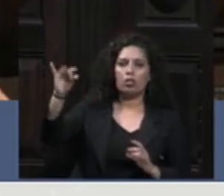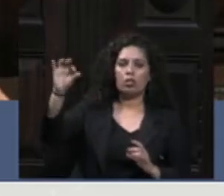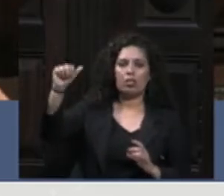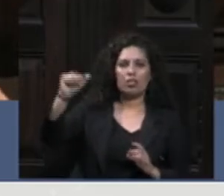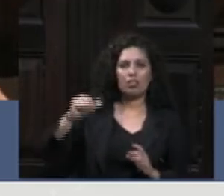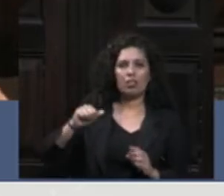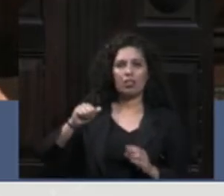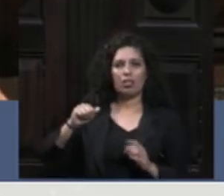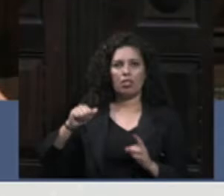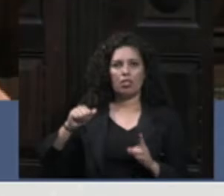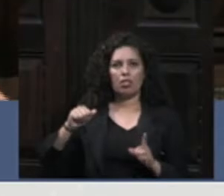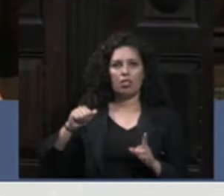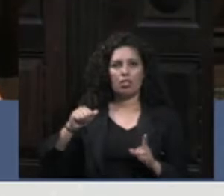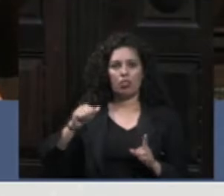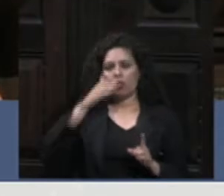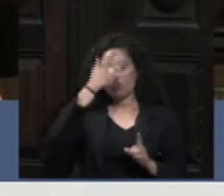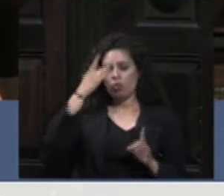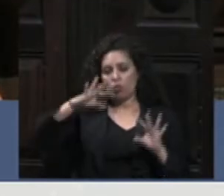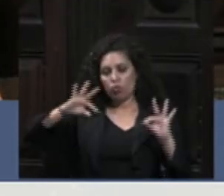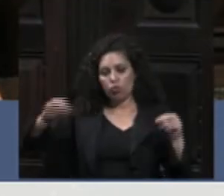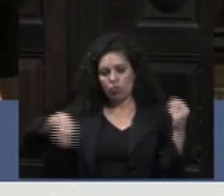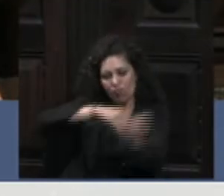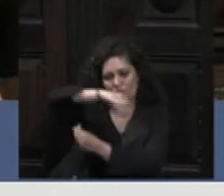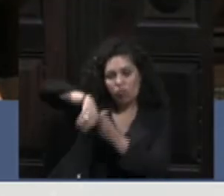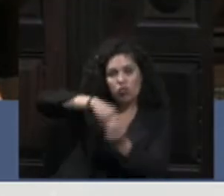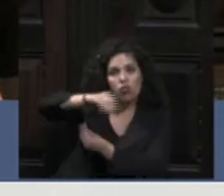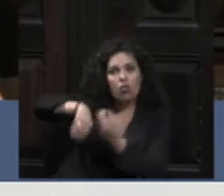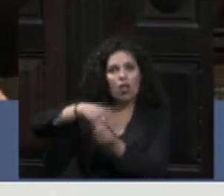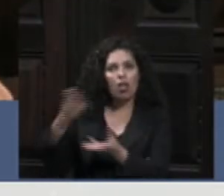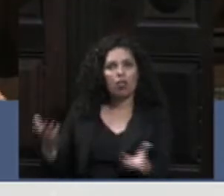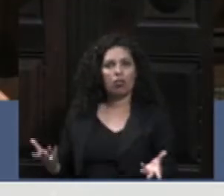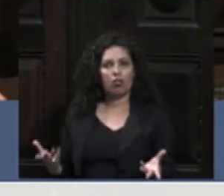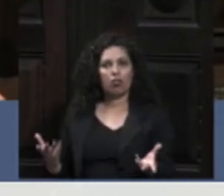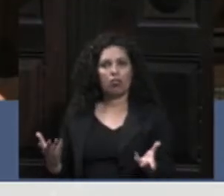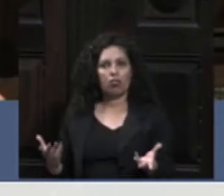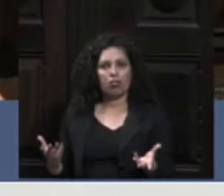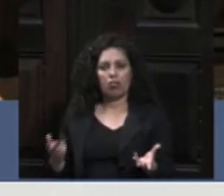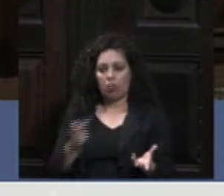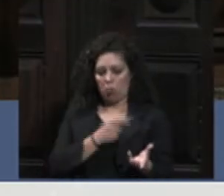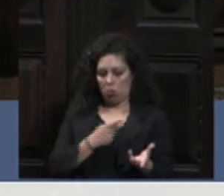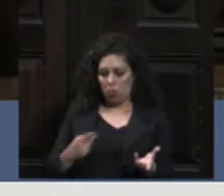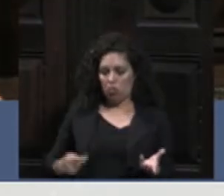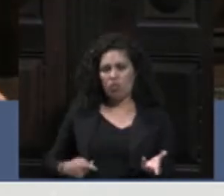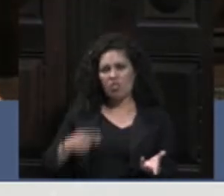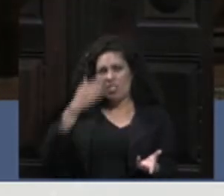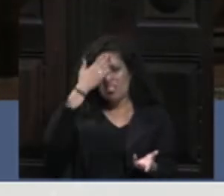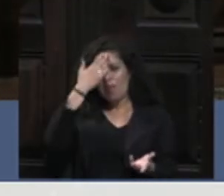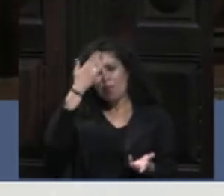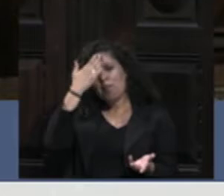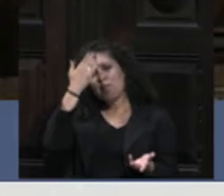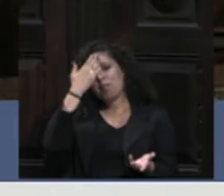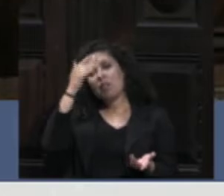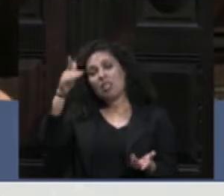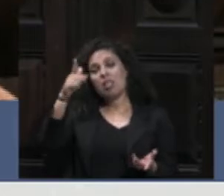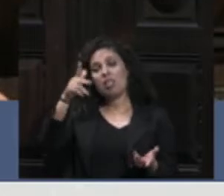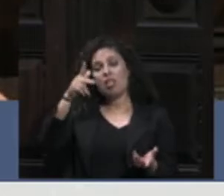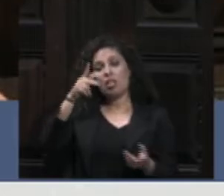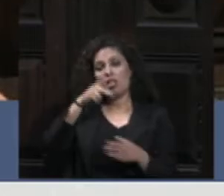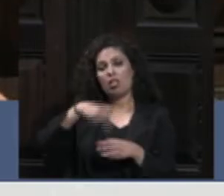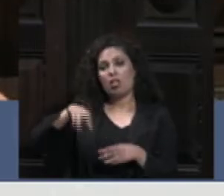miscigenação e um presidente cônscio do seu papel